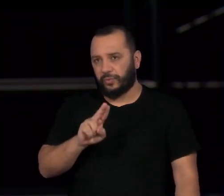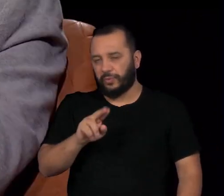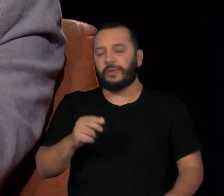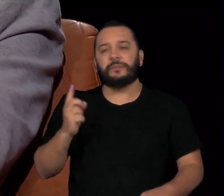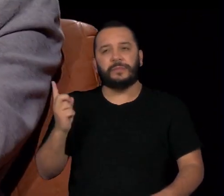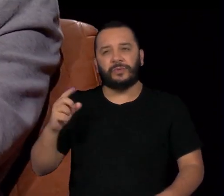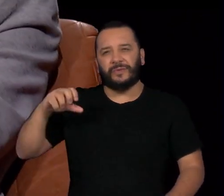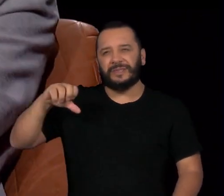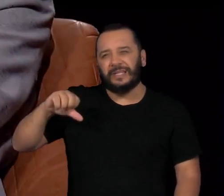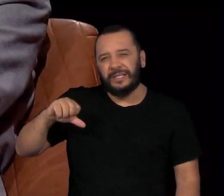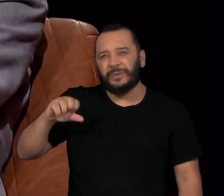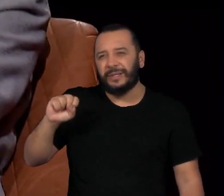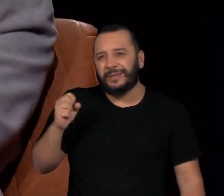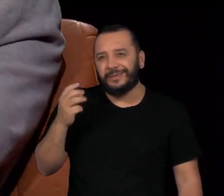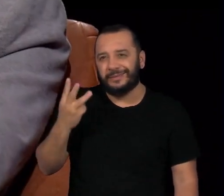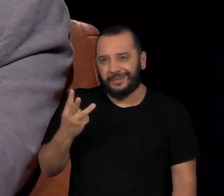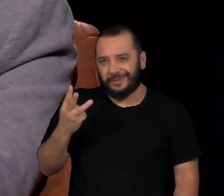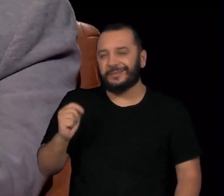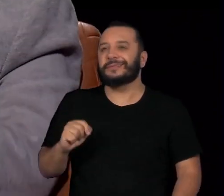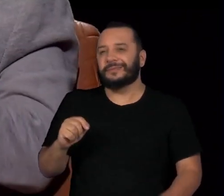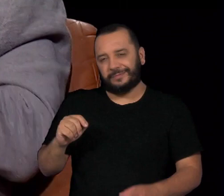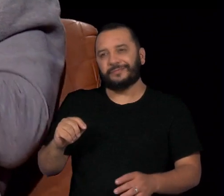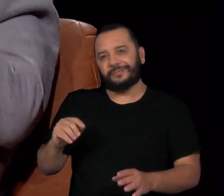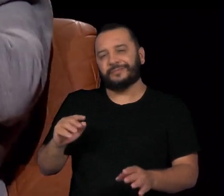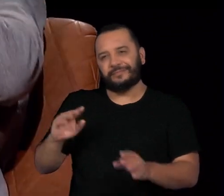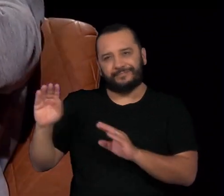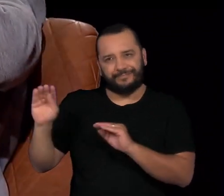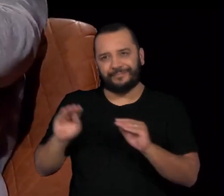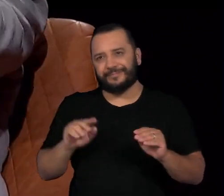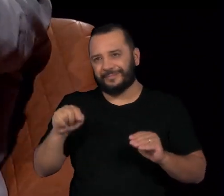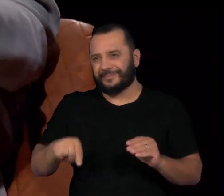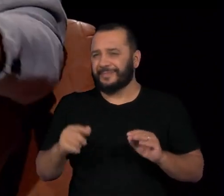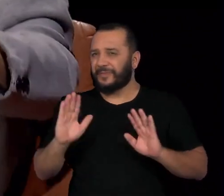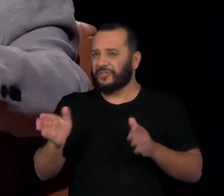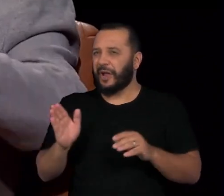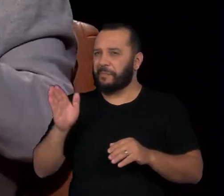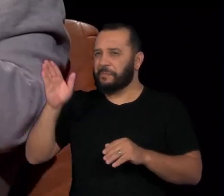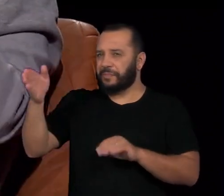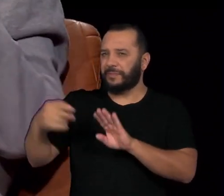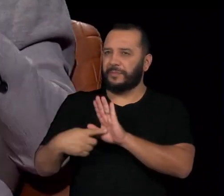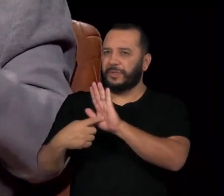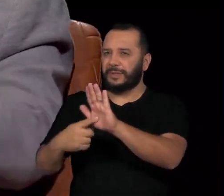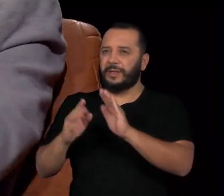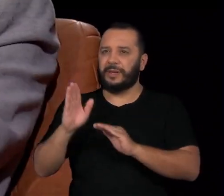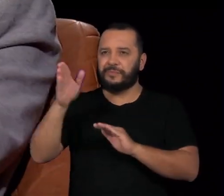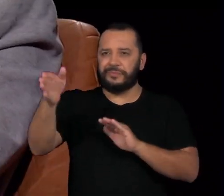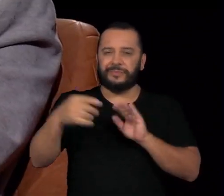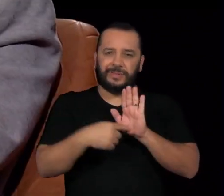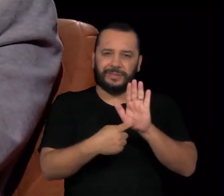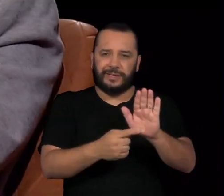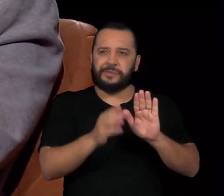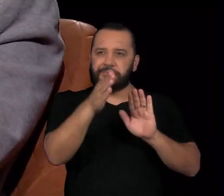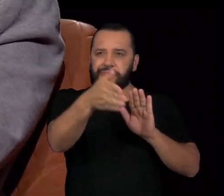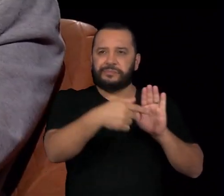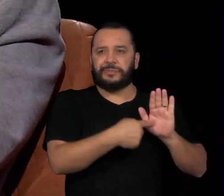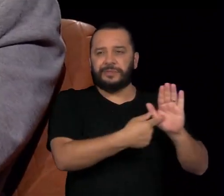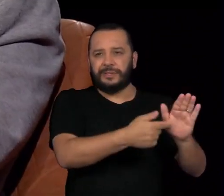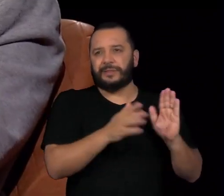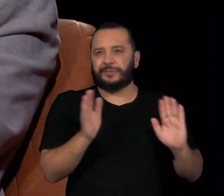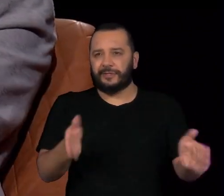1983 e aí fizemos isso e apresentando aqui aá eu juntei uns trocados tal